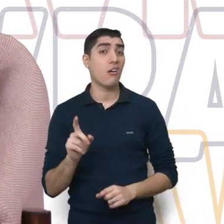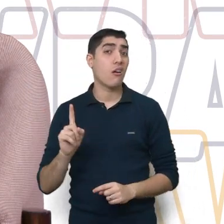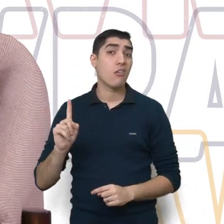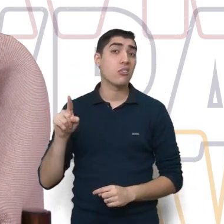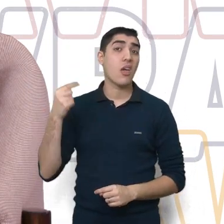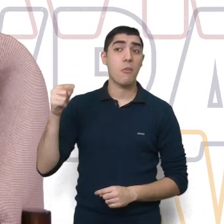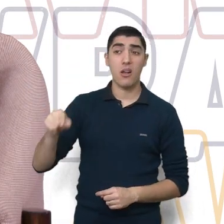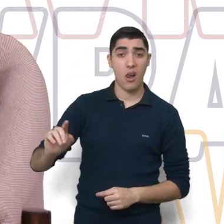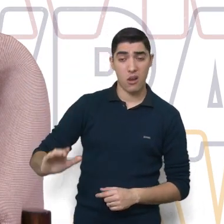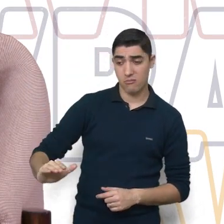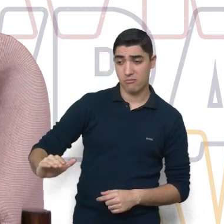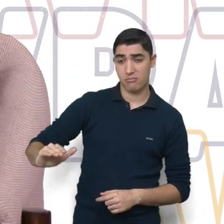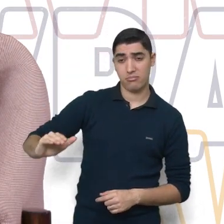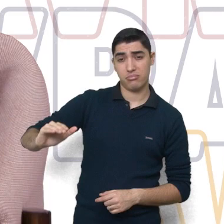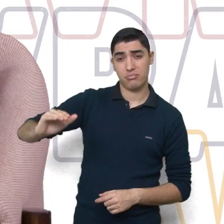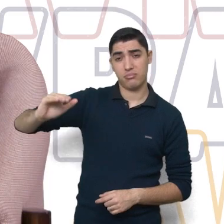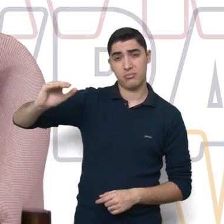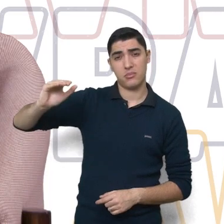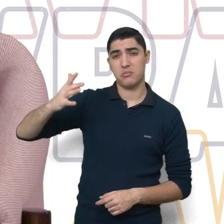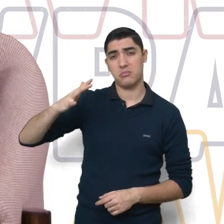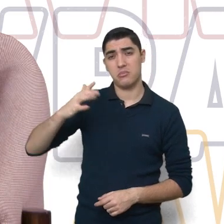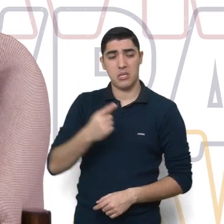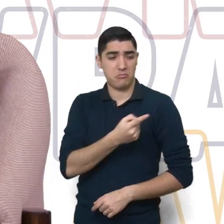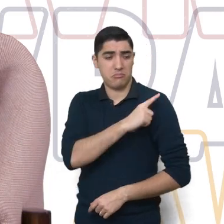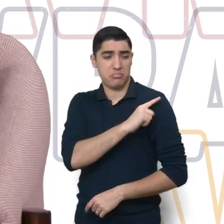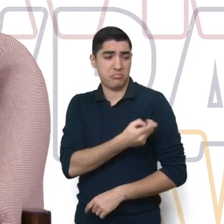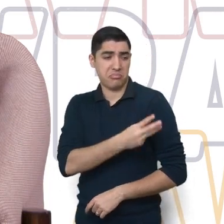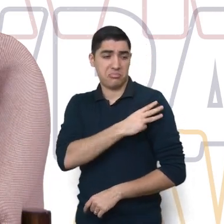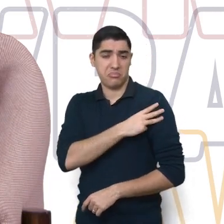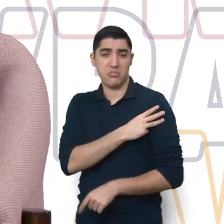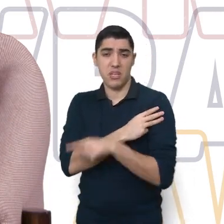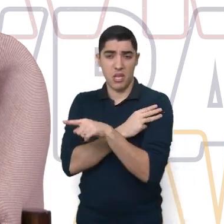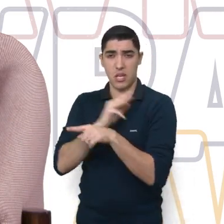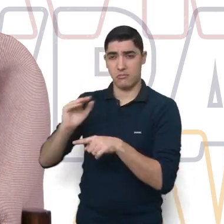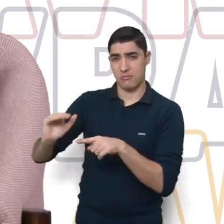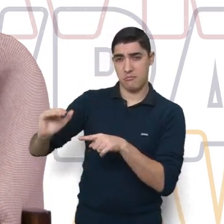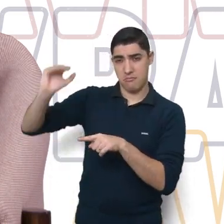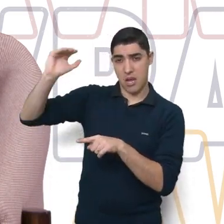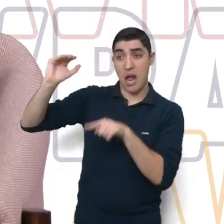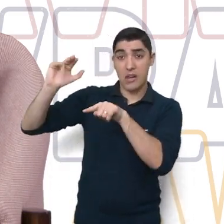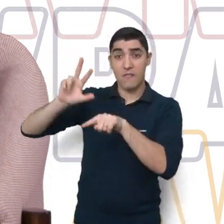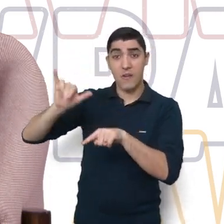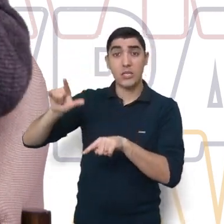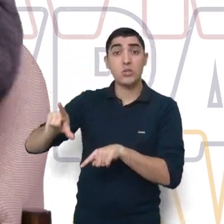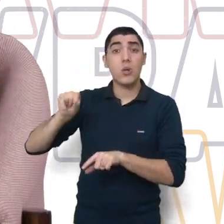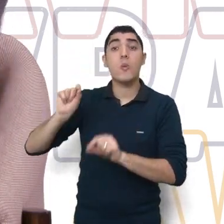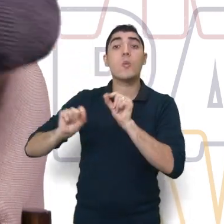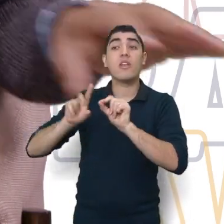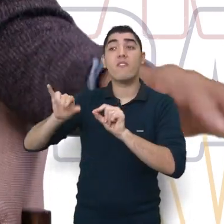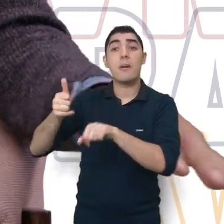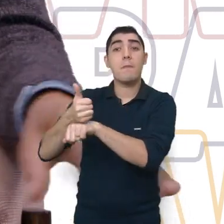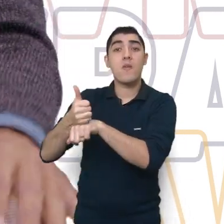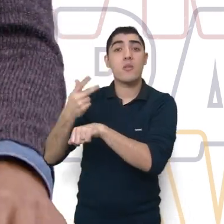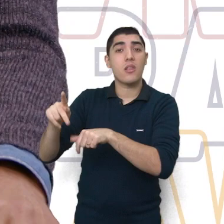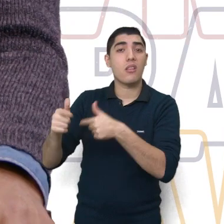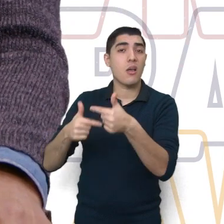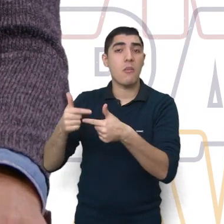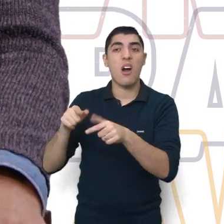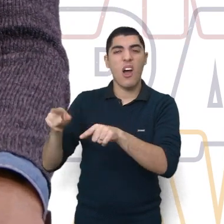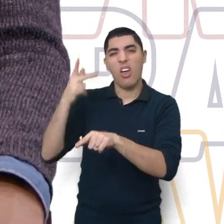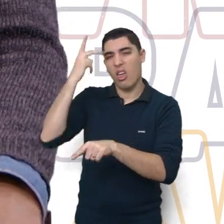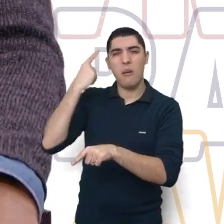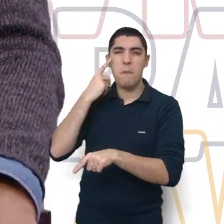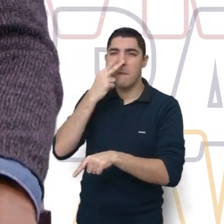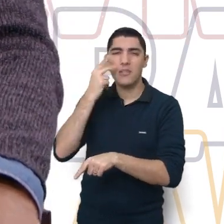no final ali do ensino médio né em que ele vai escolher a sua profissão aquilo lá já ficou de lado eu quero